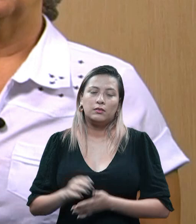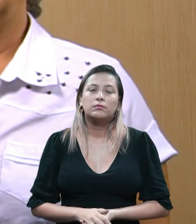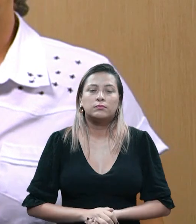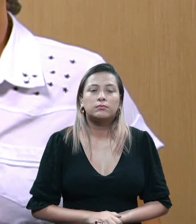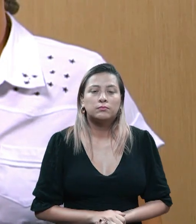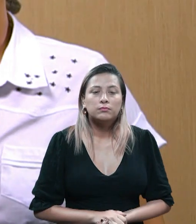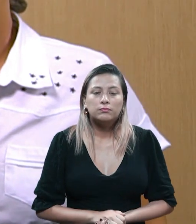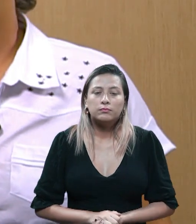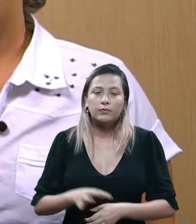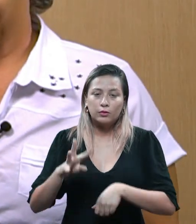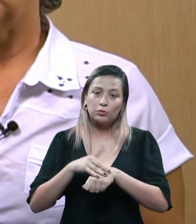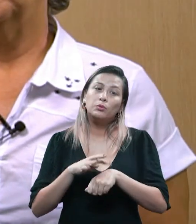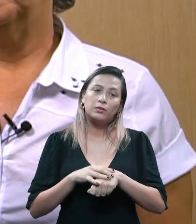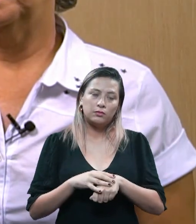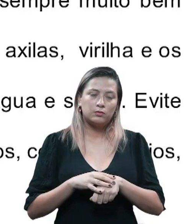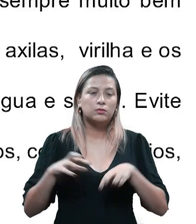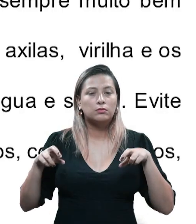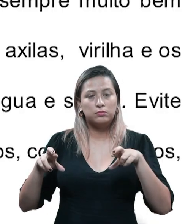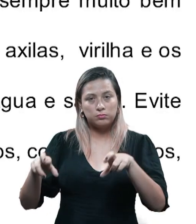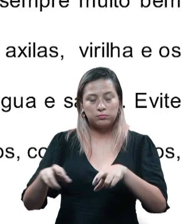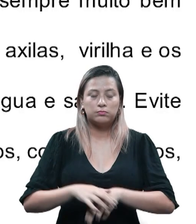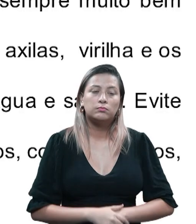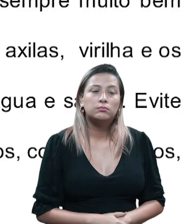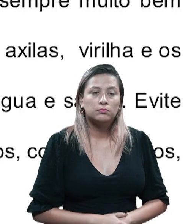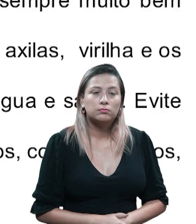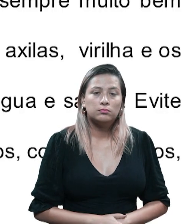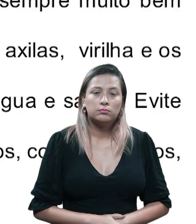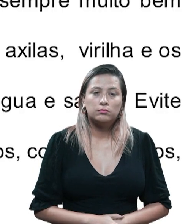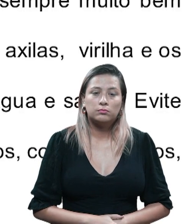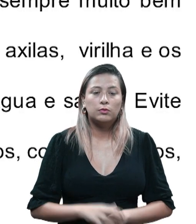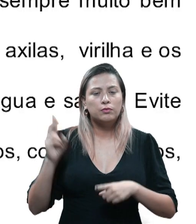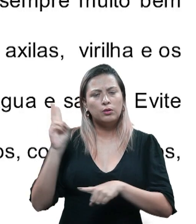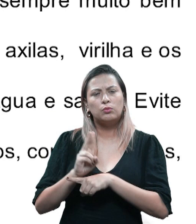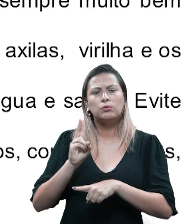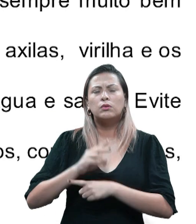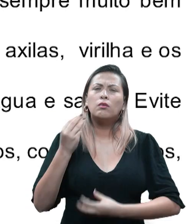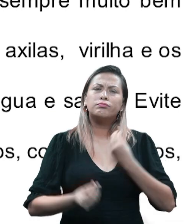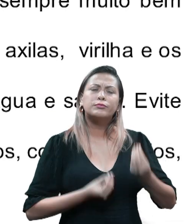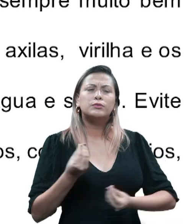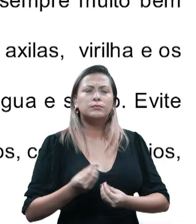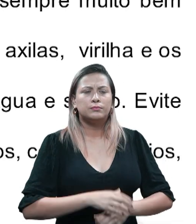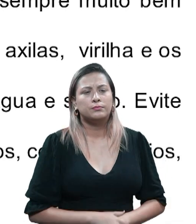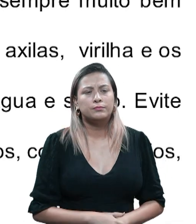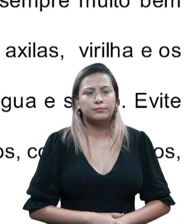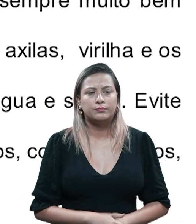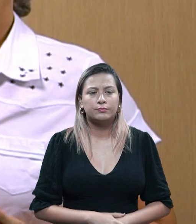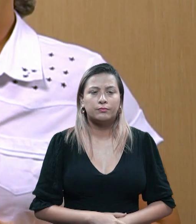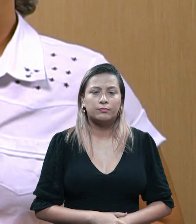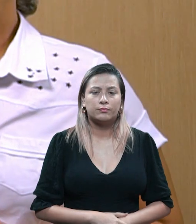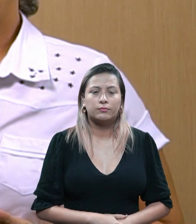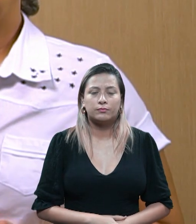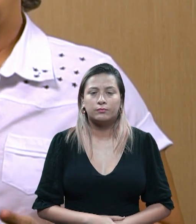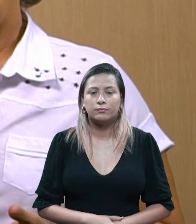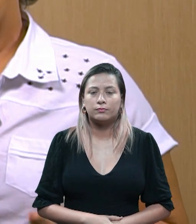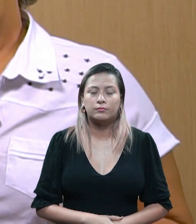por carcinoma. Nós podemos prevenir algumas disfunções da pele. Como? Eu